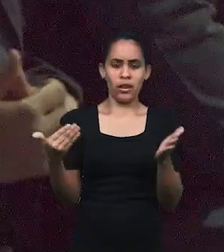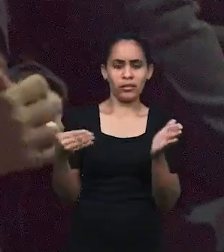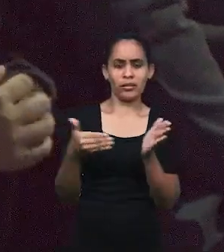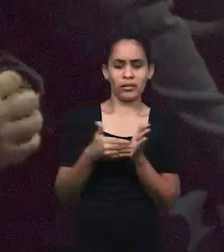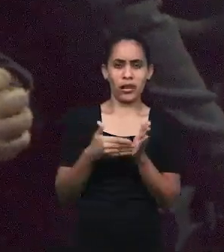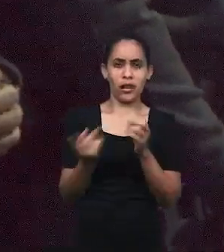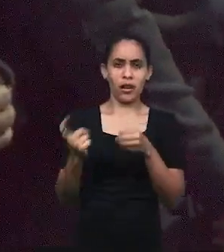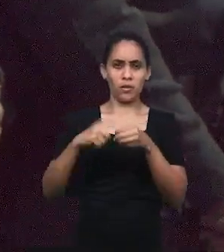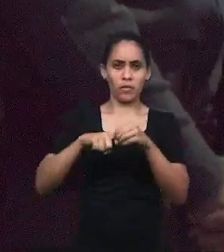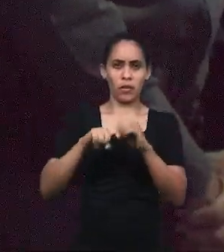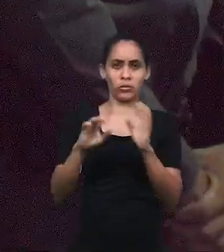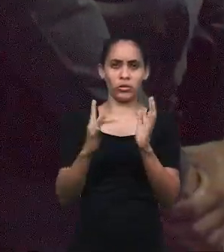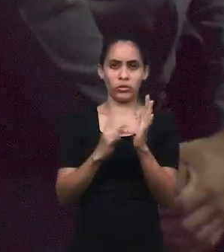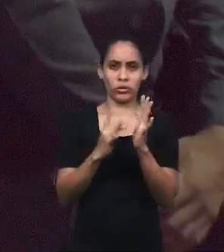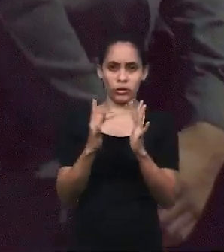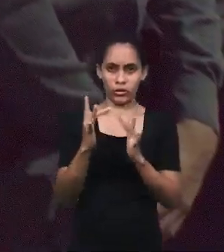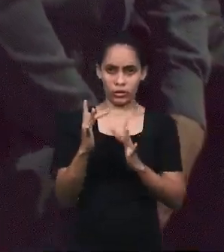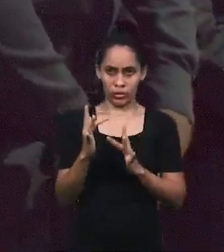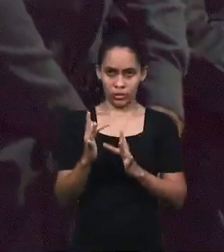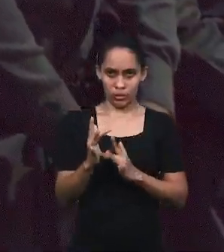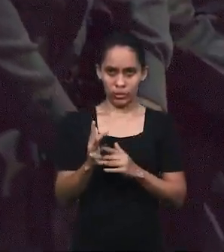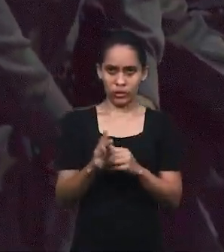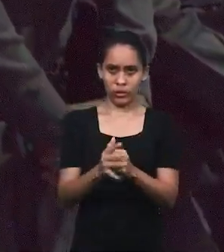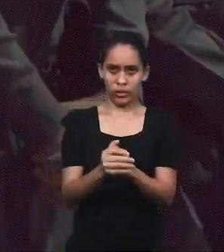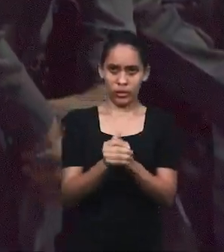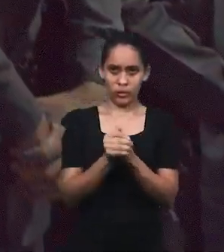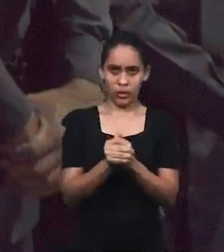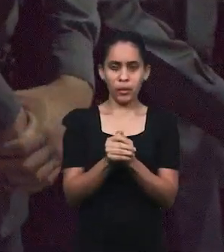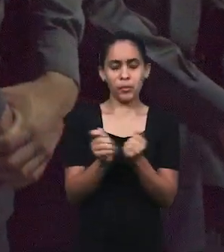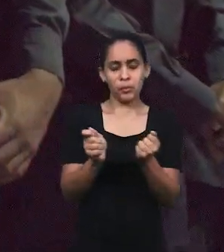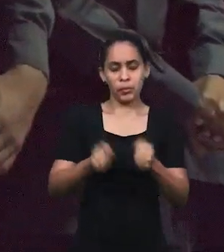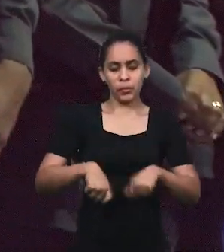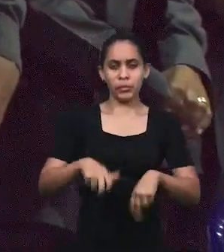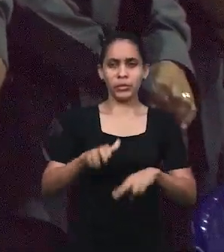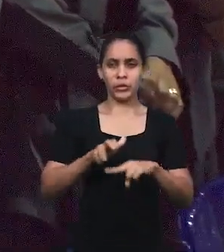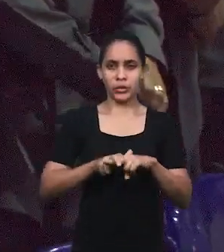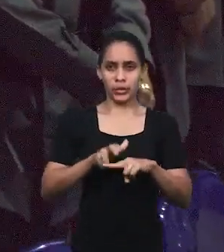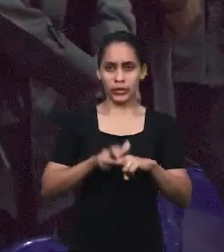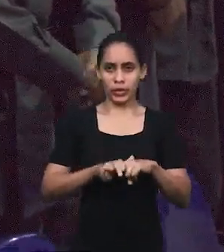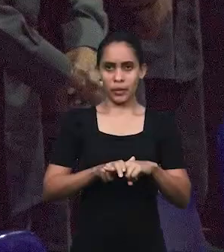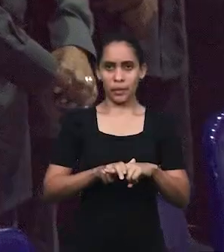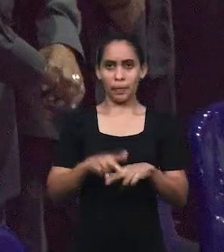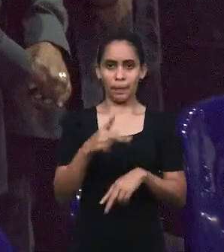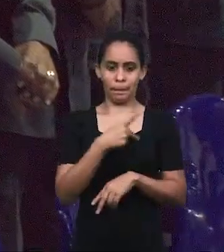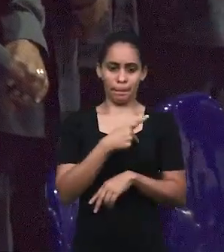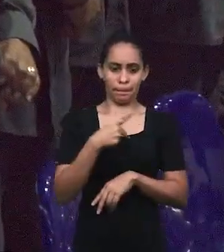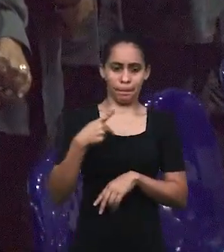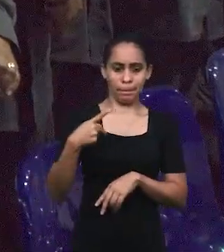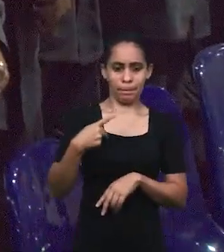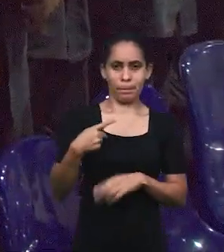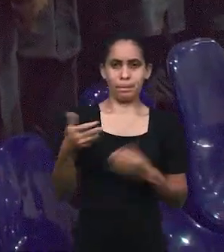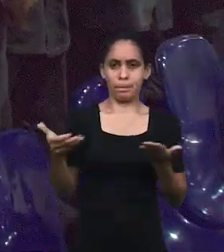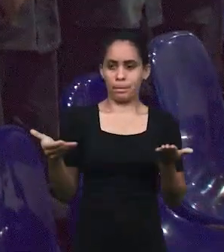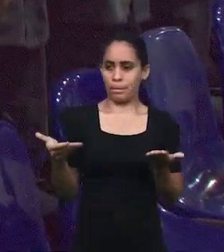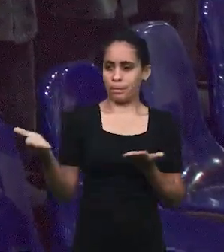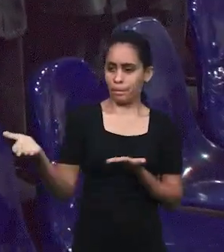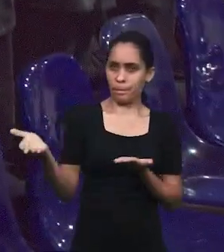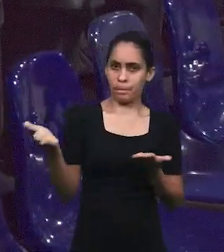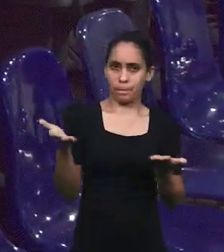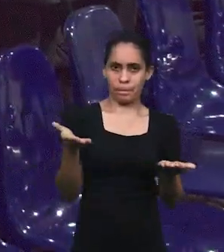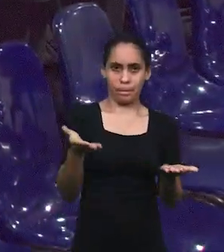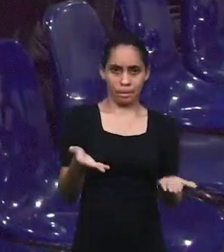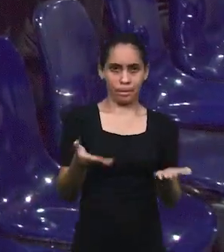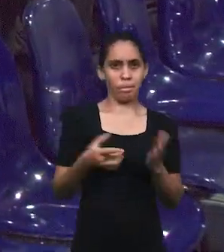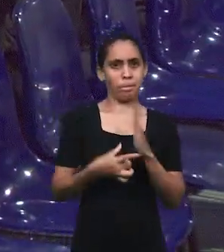bondade e a misericórdia do Senhor possa segui-los todos os dias da sua vida. Que eles possam